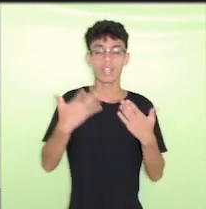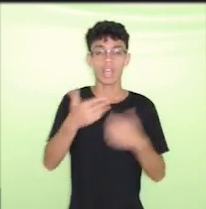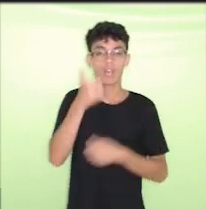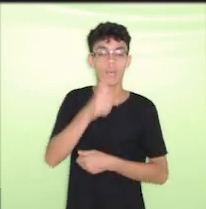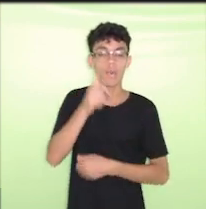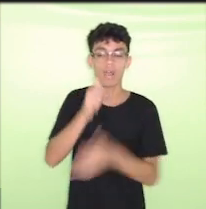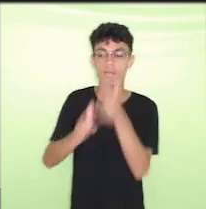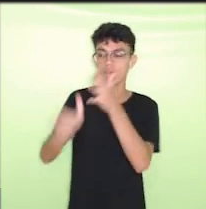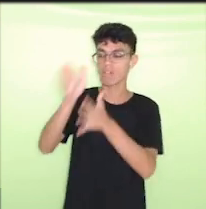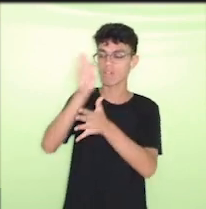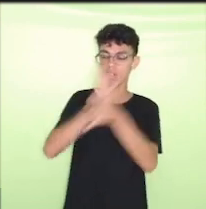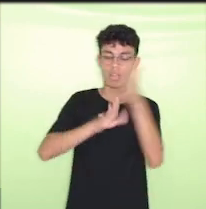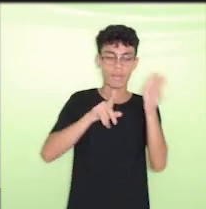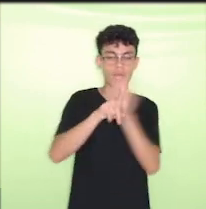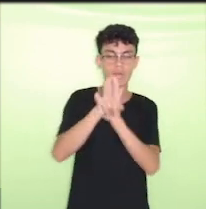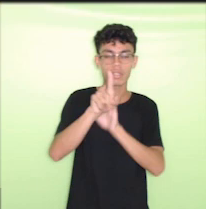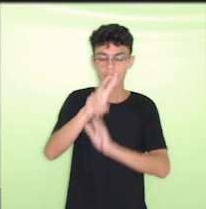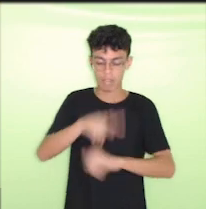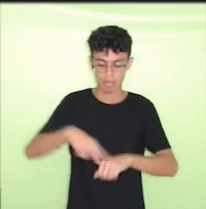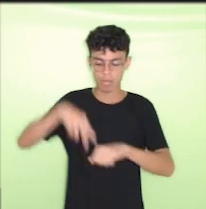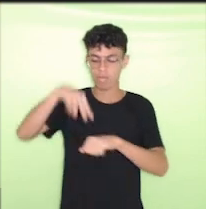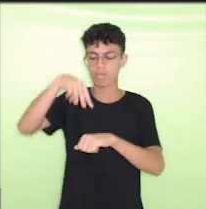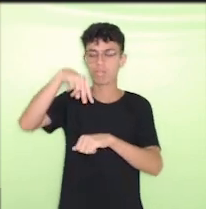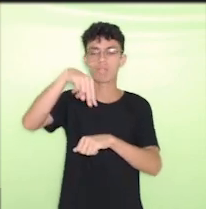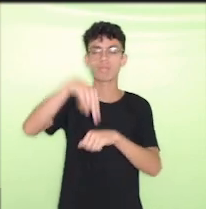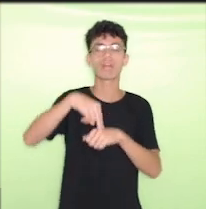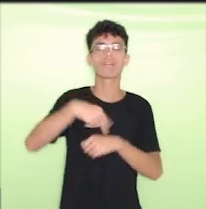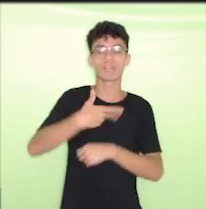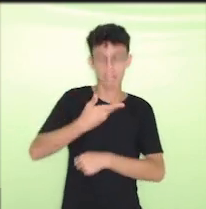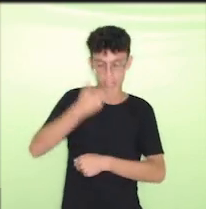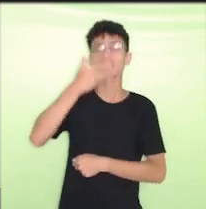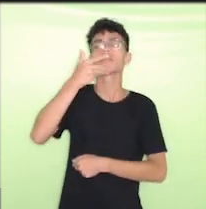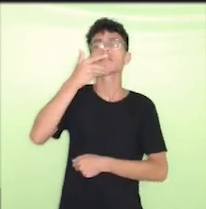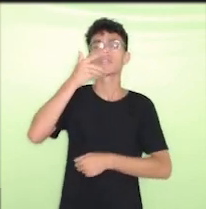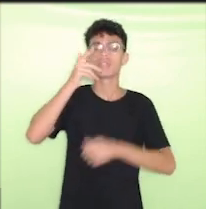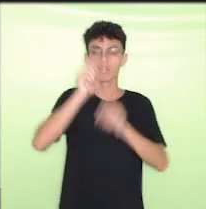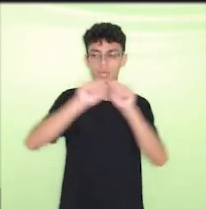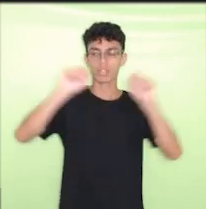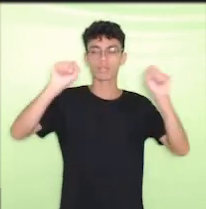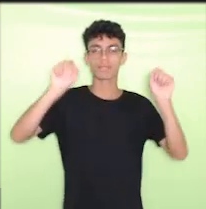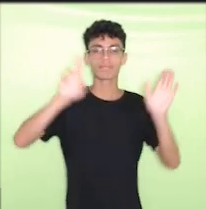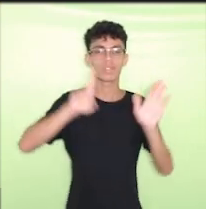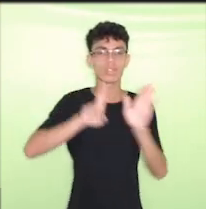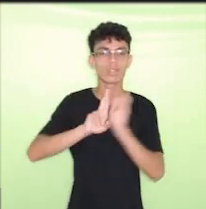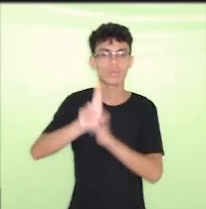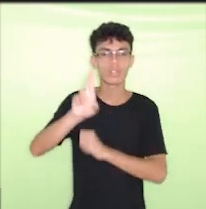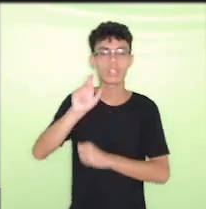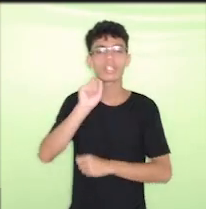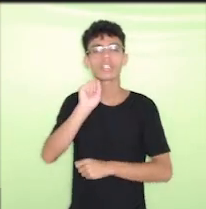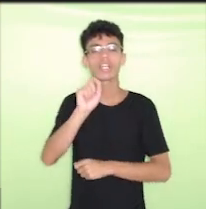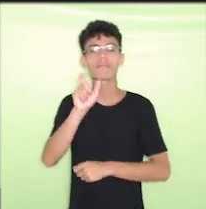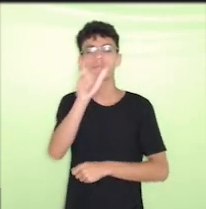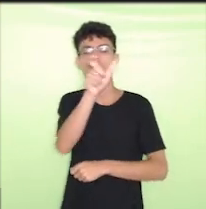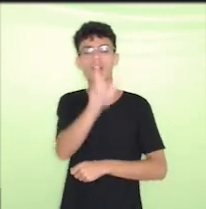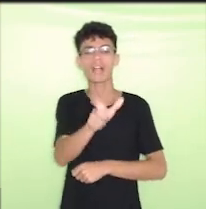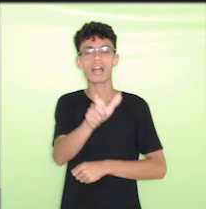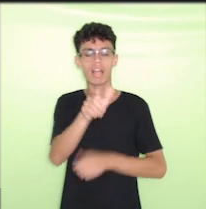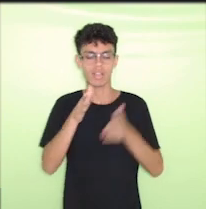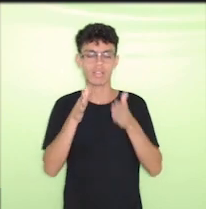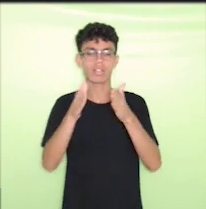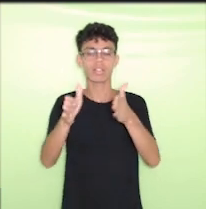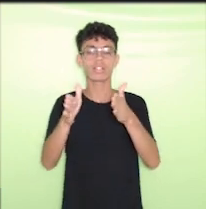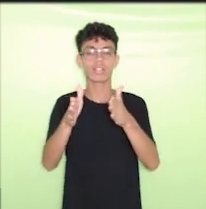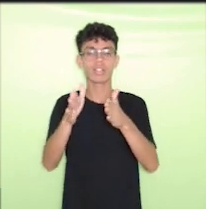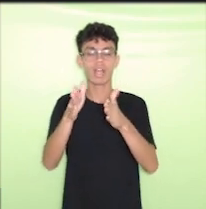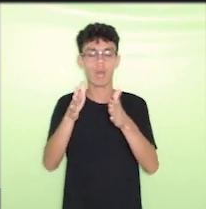mulher, ouvindo a pergunta, levantou vagarosamente a cabeça, abriu os braços e respondeu. Ela quem? A estrada, mulher